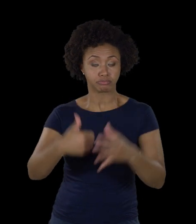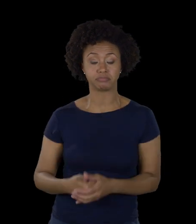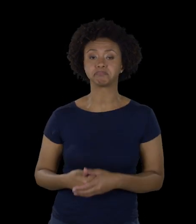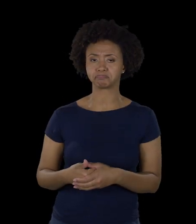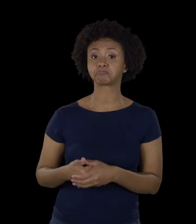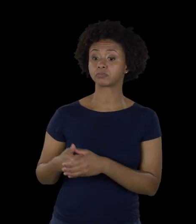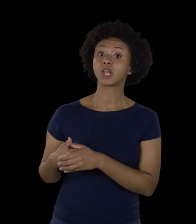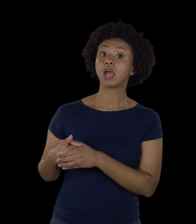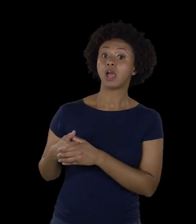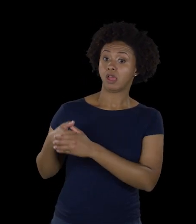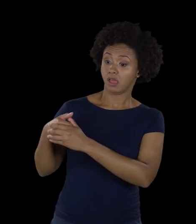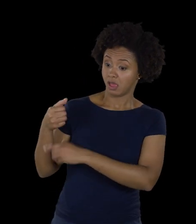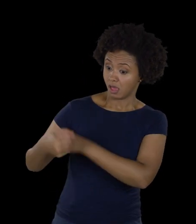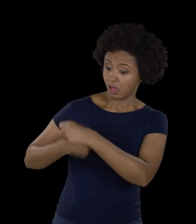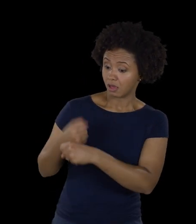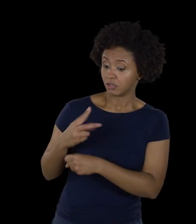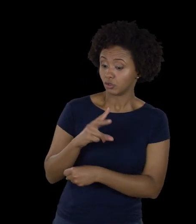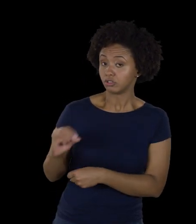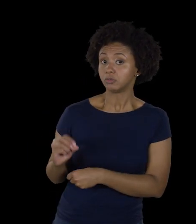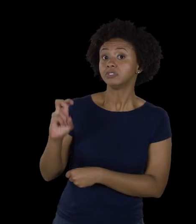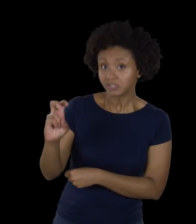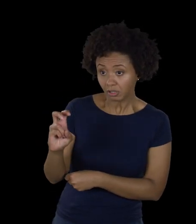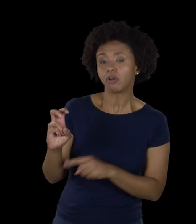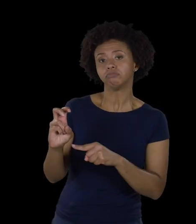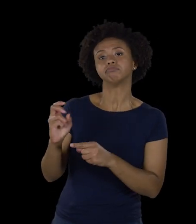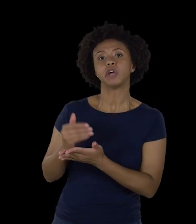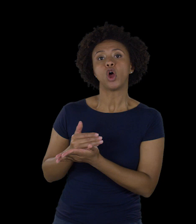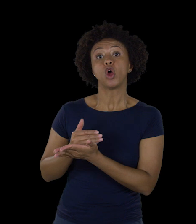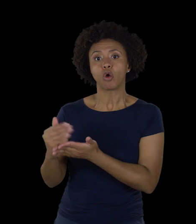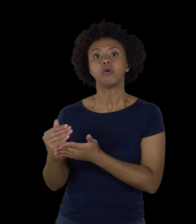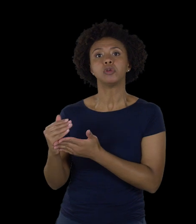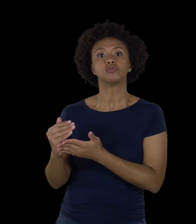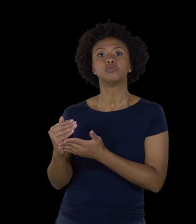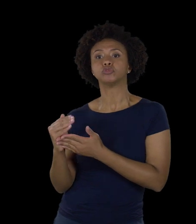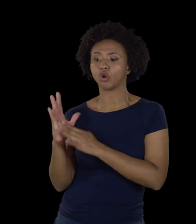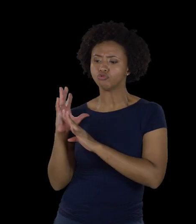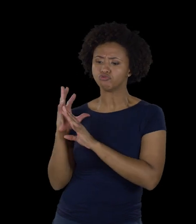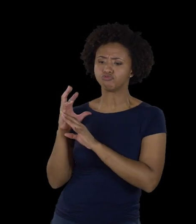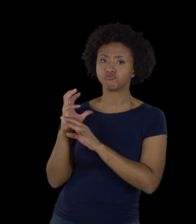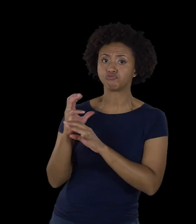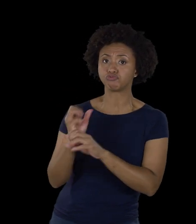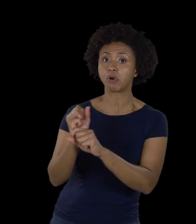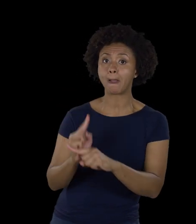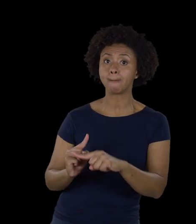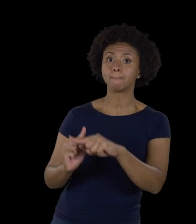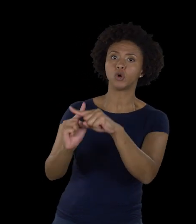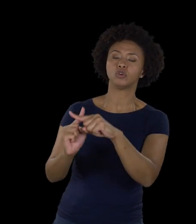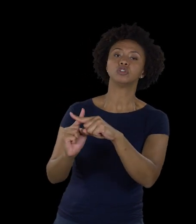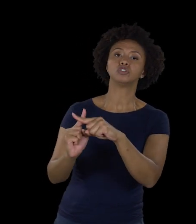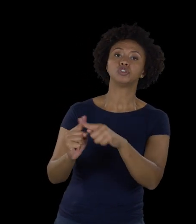2005, o alto volume de exportações propicia um superávit nas contas externas, e com isso consegue-se